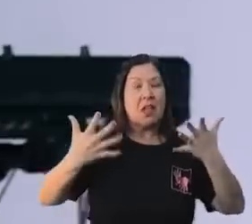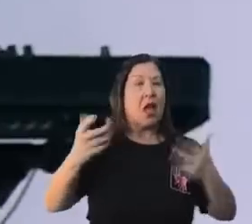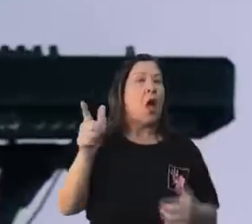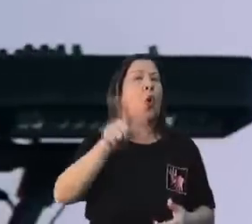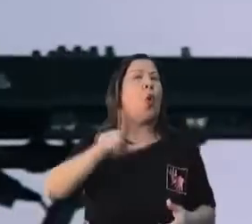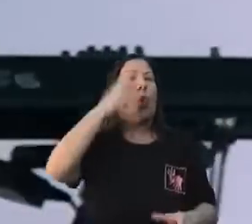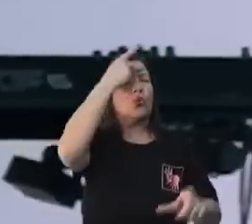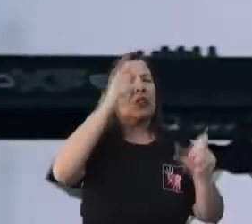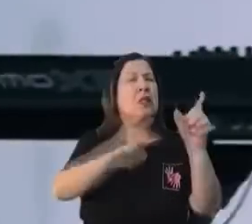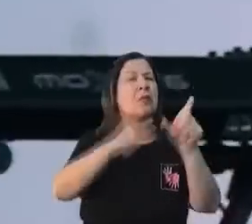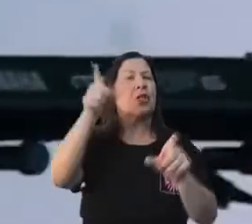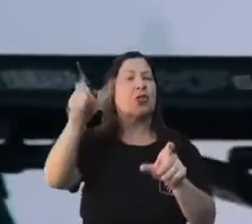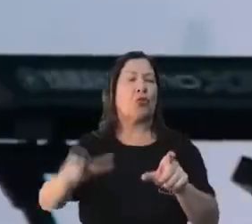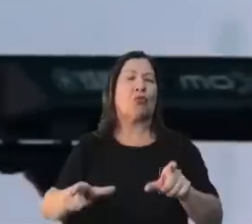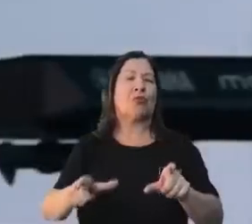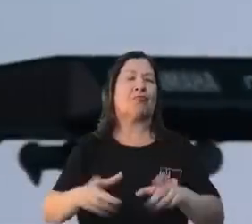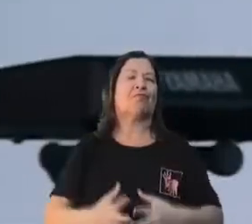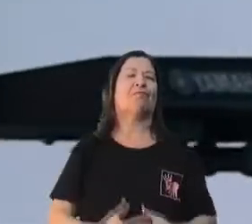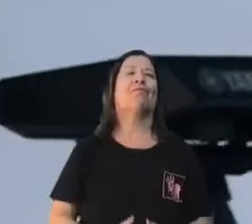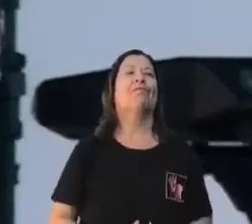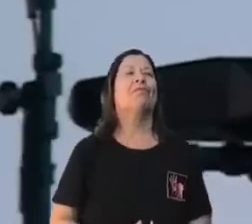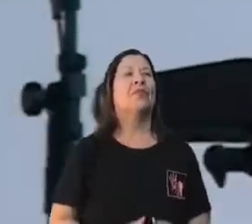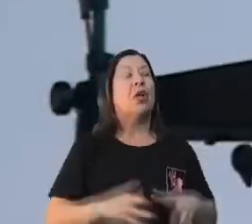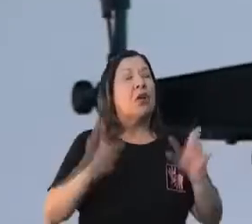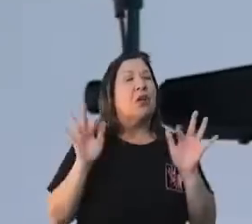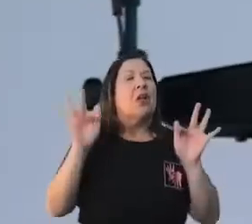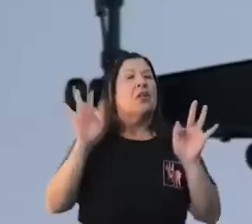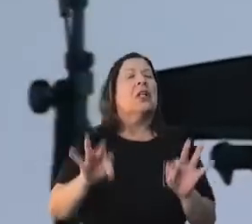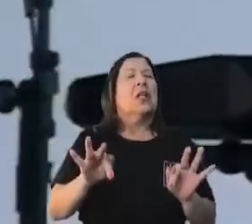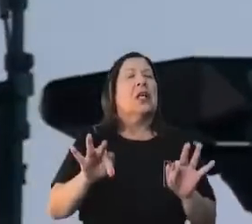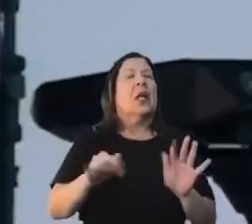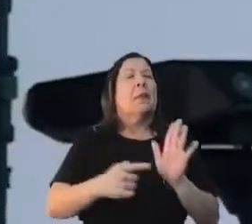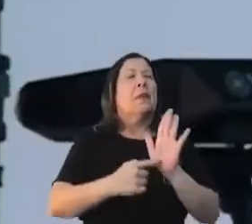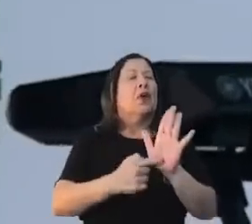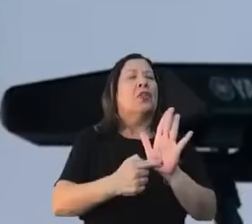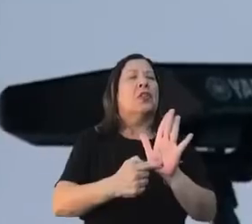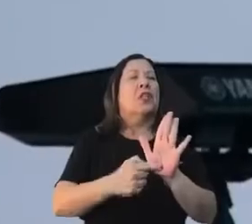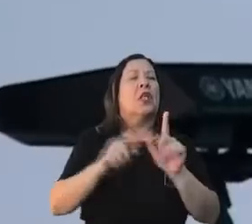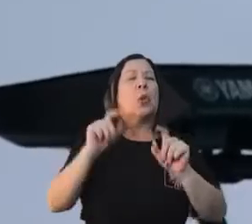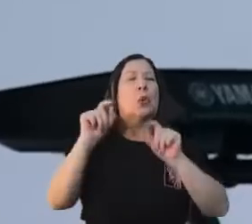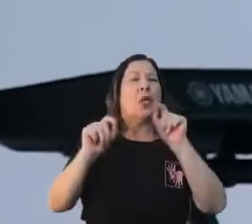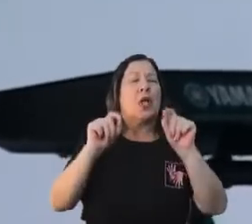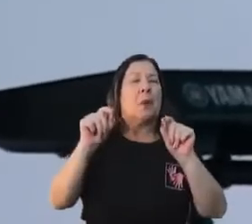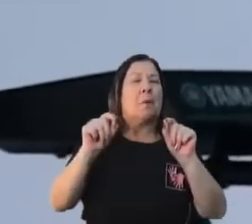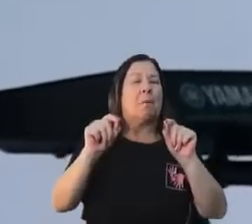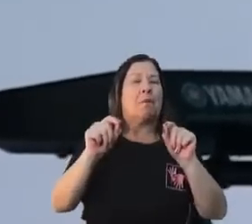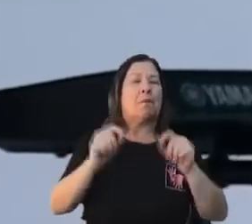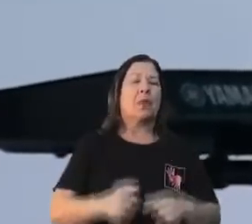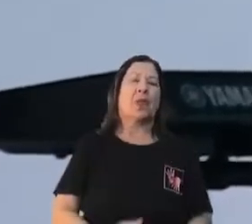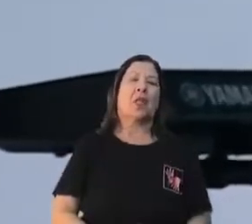E eu queria encerrar contando para vocês duas ilustrações, uma negativa e outra positiva.